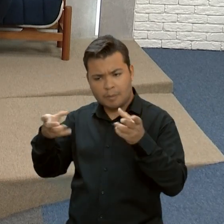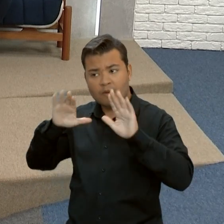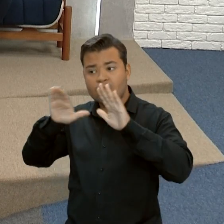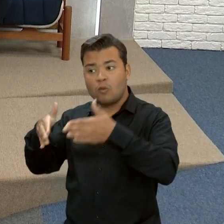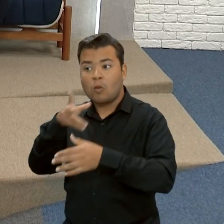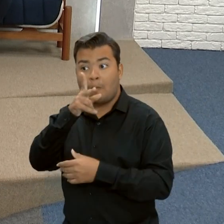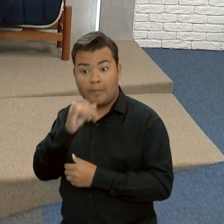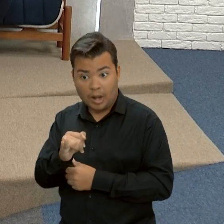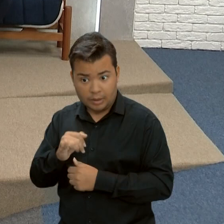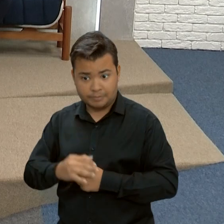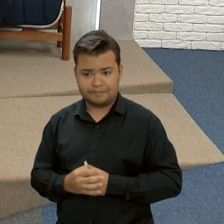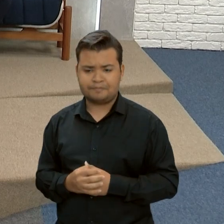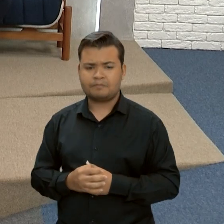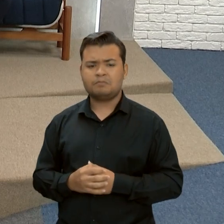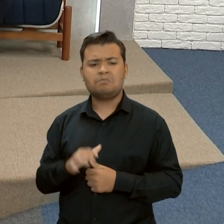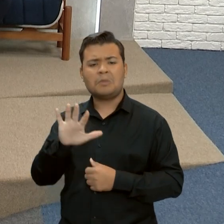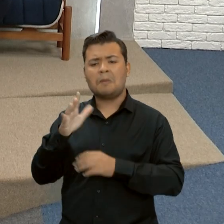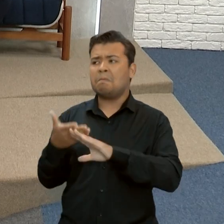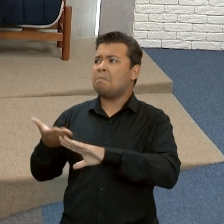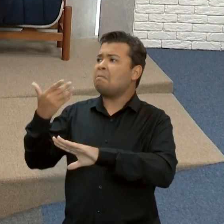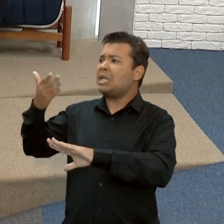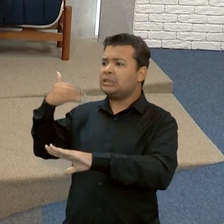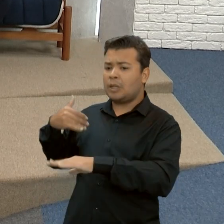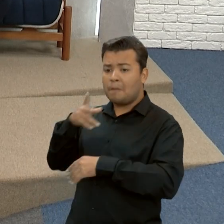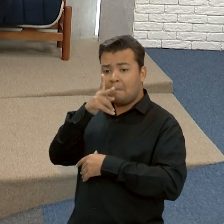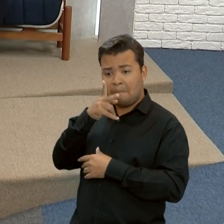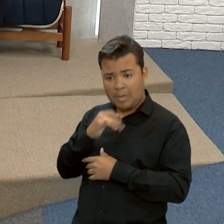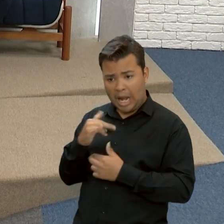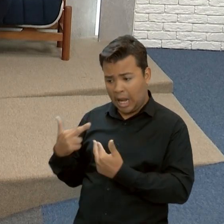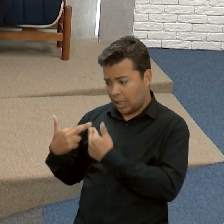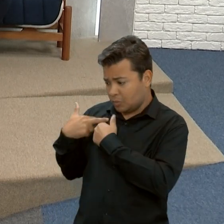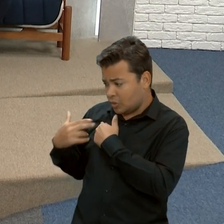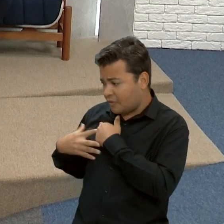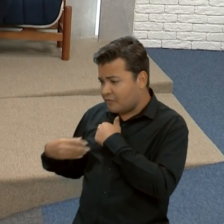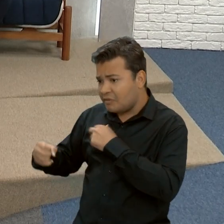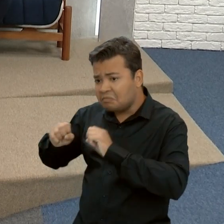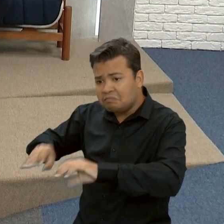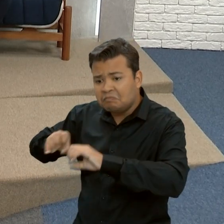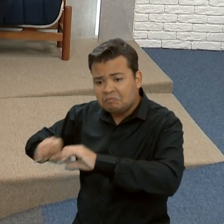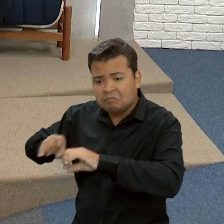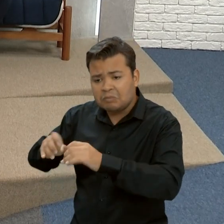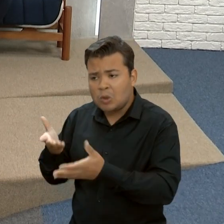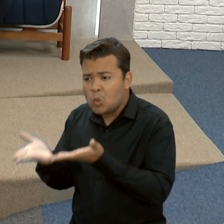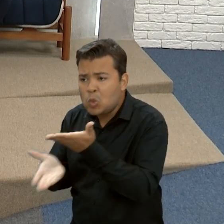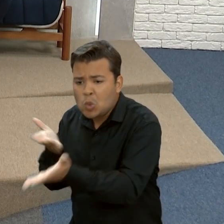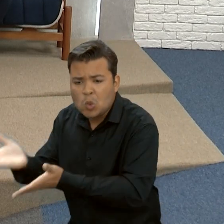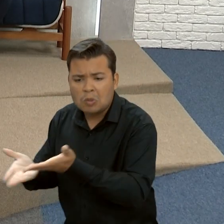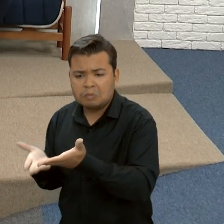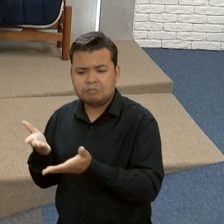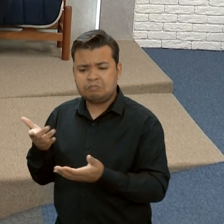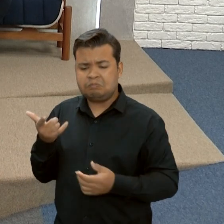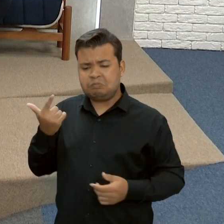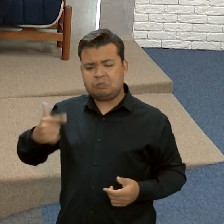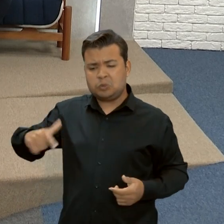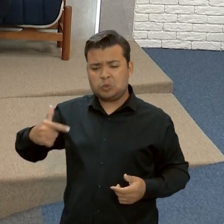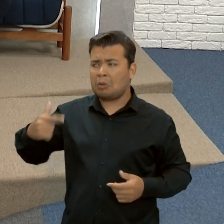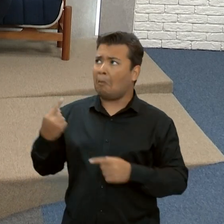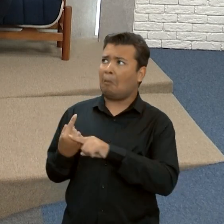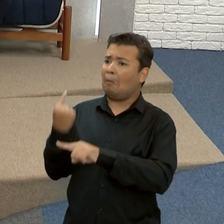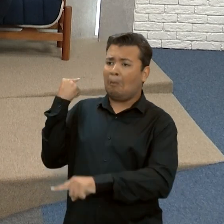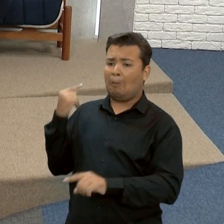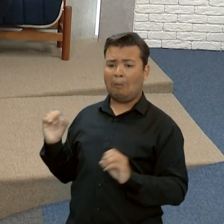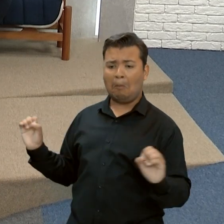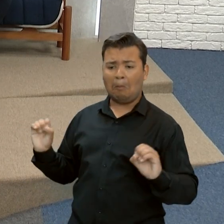determinadas épocas nem tinham essa responsabilidade, né, Renan? A responsabilidade de estar ali participando mesmo da